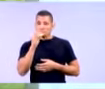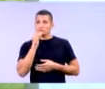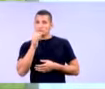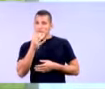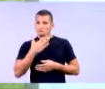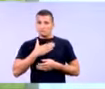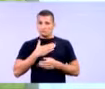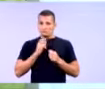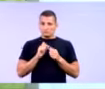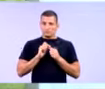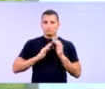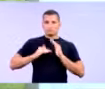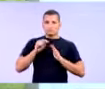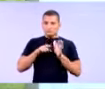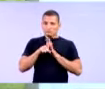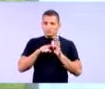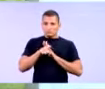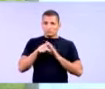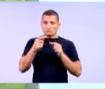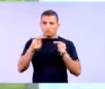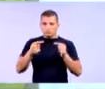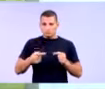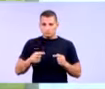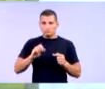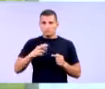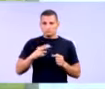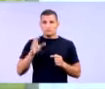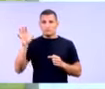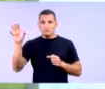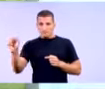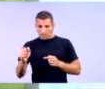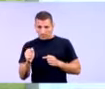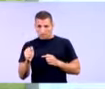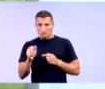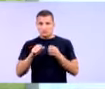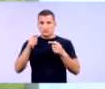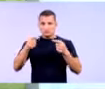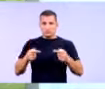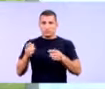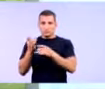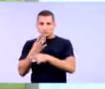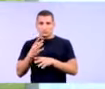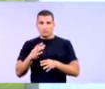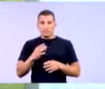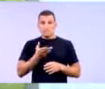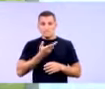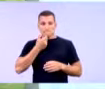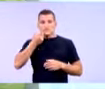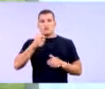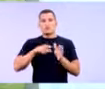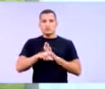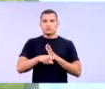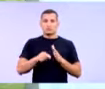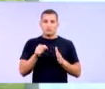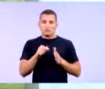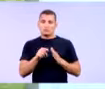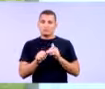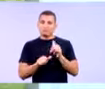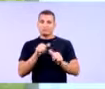perguntas ou, de repente, pegar um questionário pronto e melhorar as perguntas, ele deixa de ser anexo e passa a